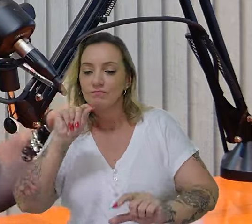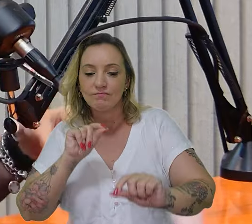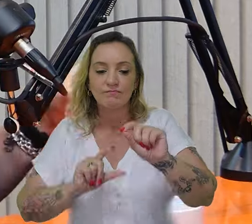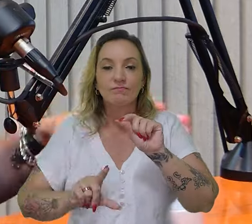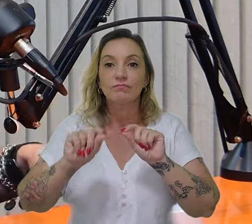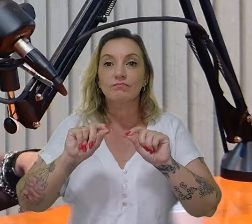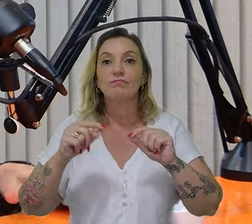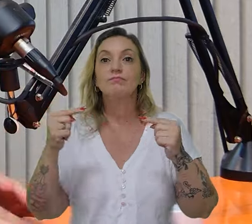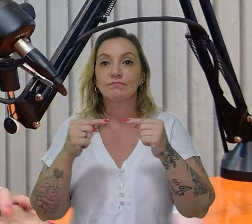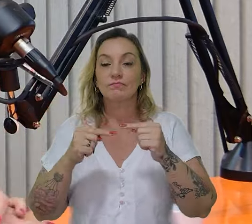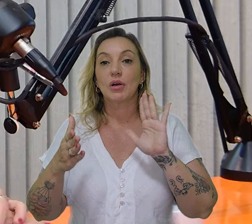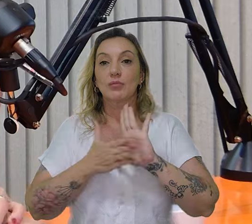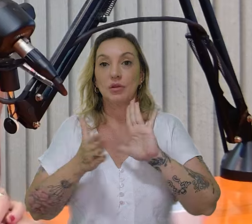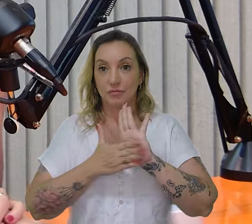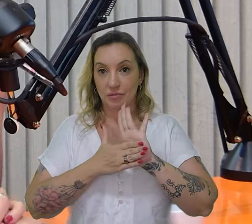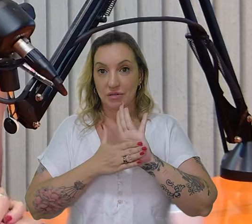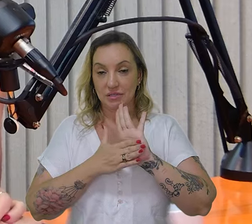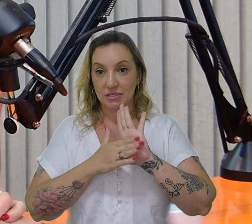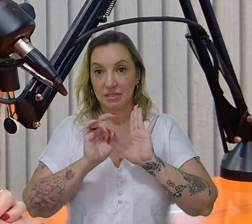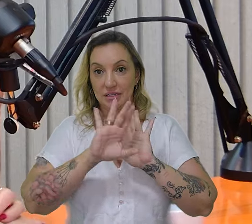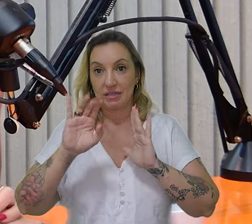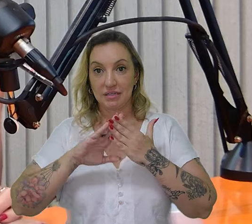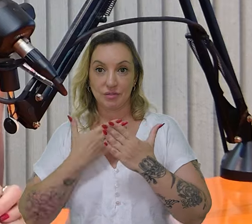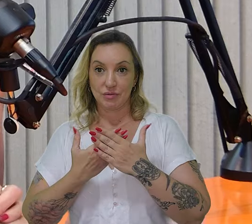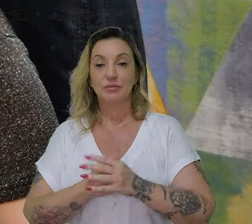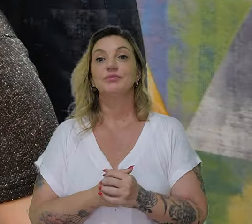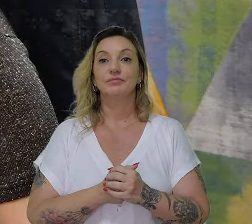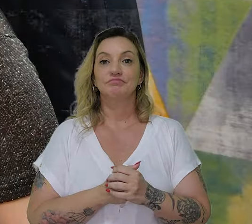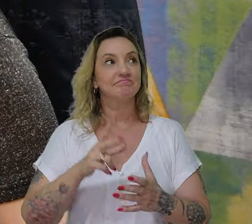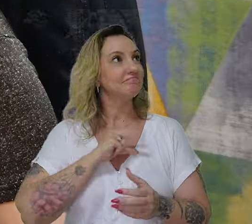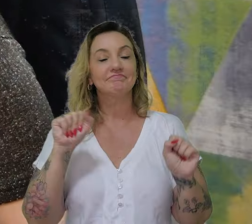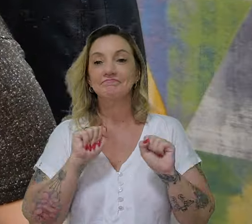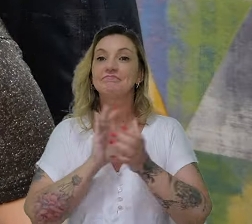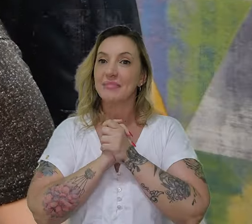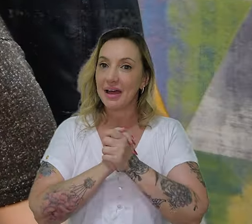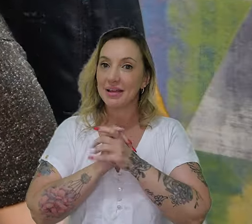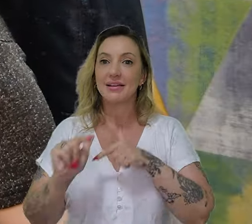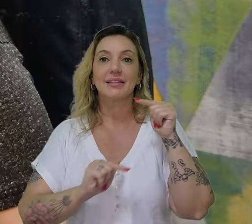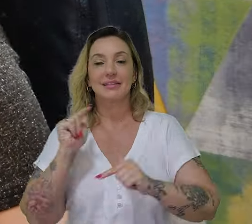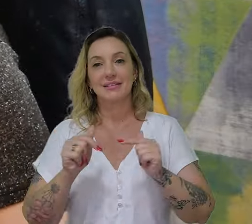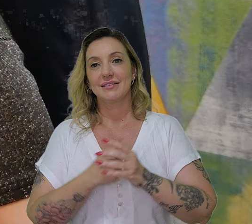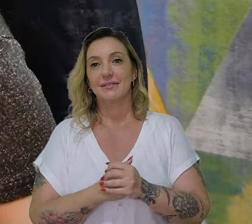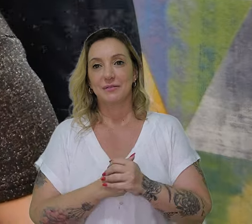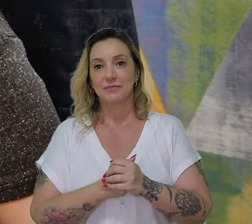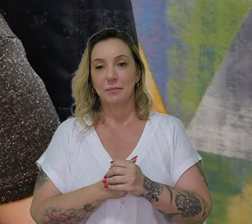o que faz sentido pra proposta acadêmica de cada uma delas nossa amei parabéns pelo trabalho